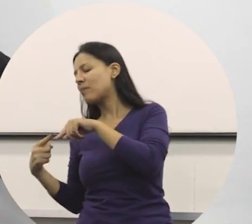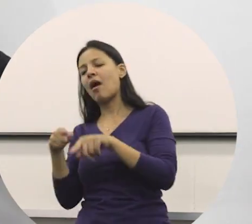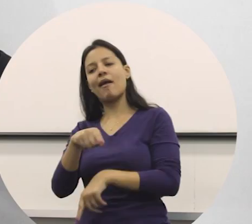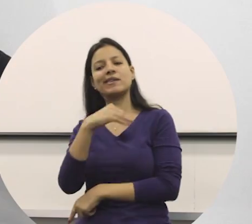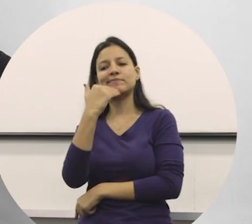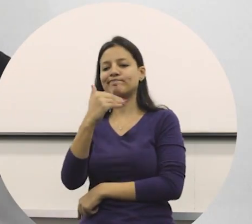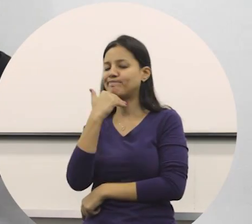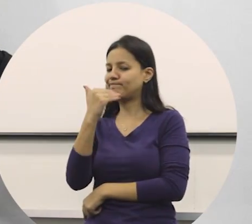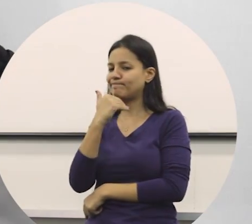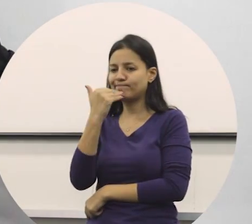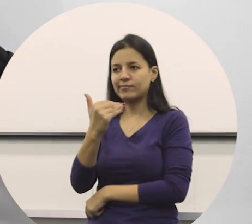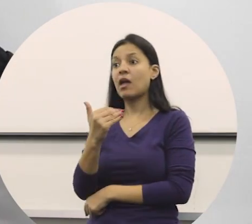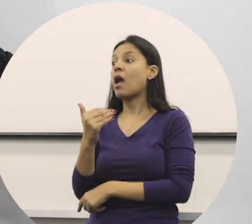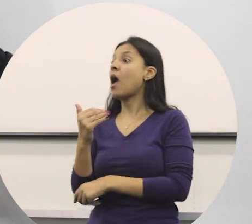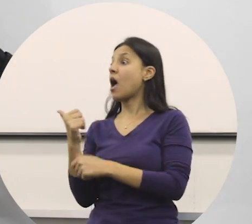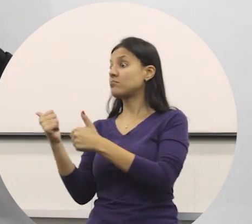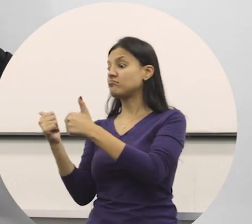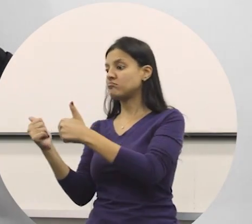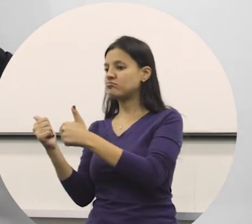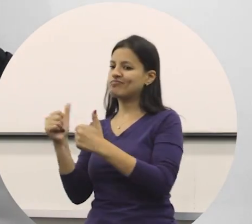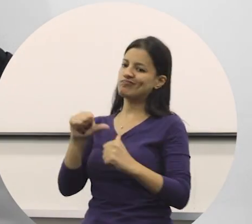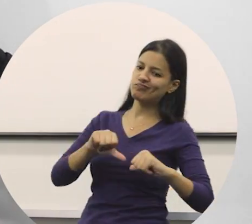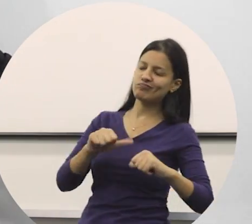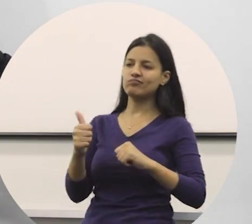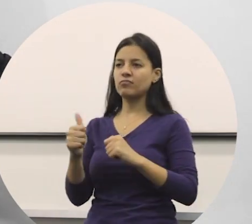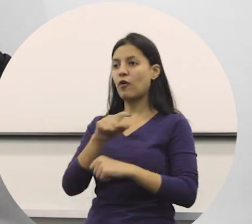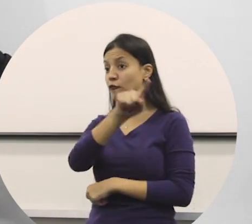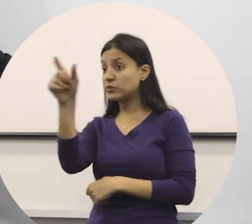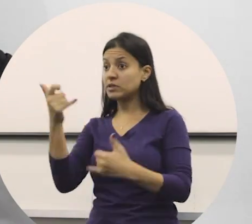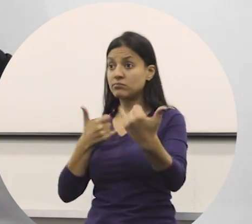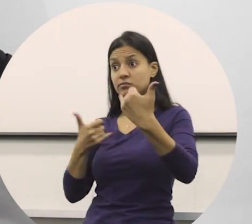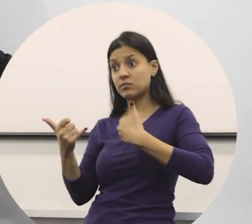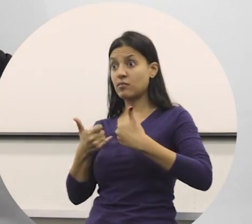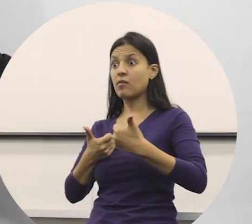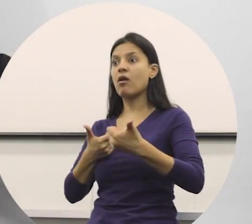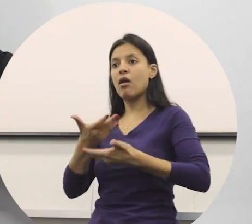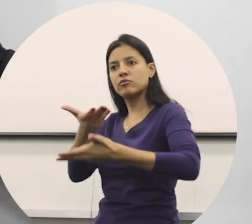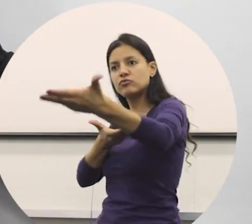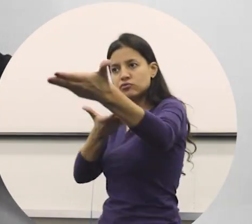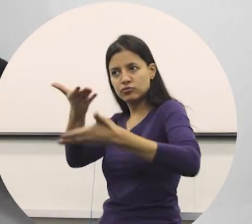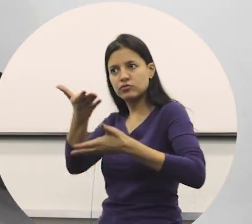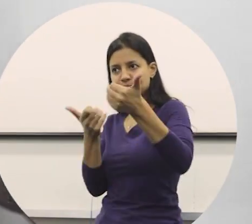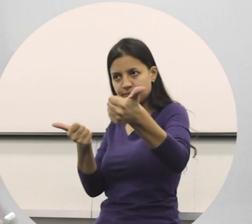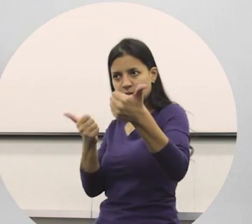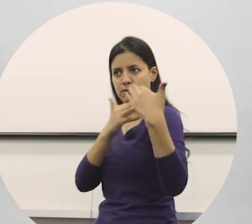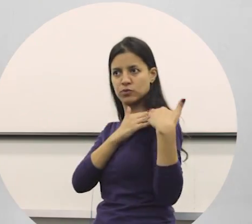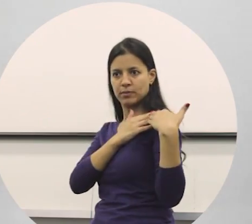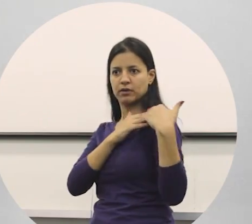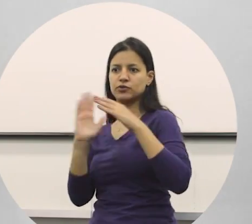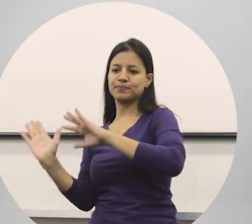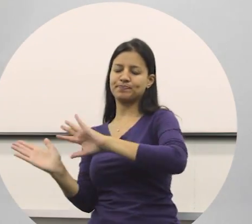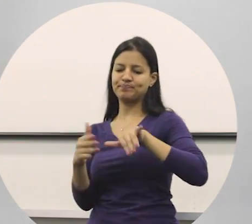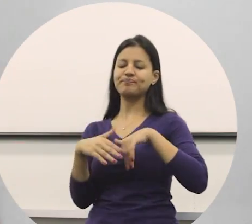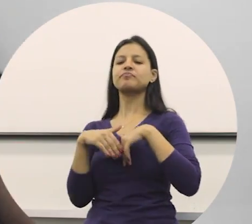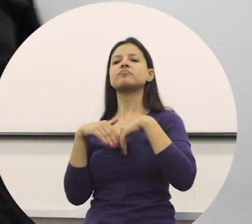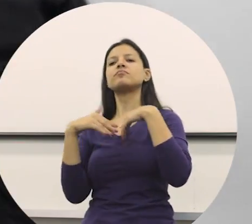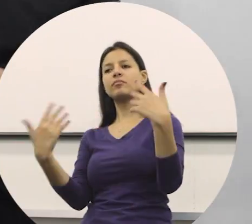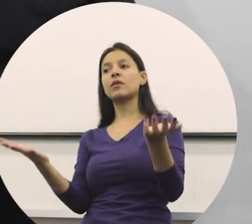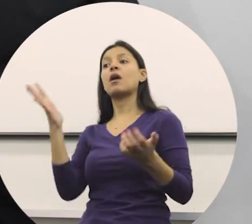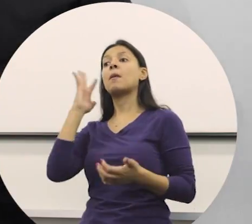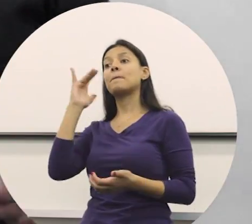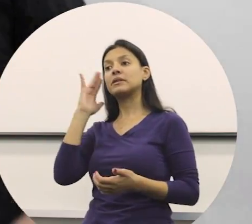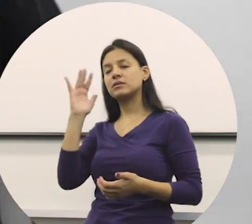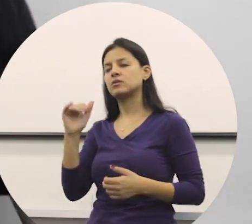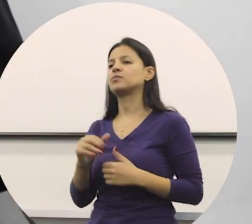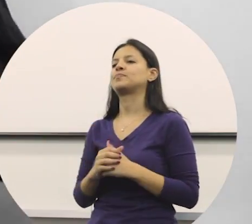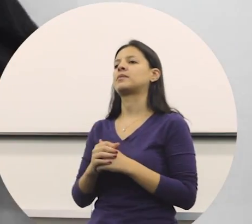de como funciona, de como não funciona. Então nós vamos dividir isso também. Bom, mas pensando no modelo fônico,